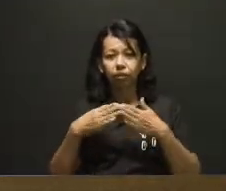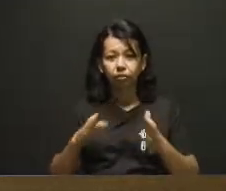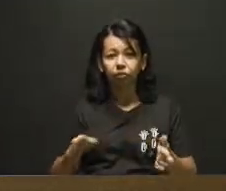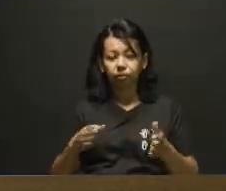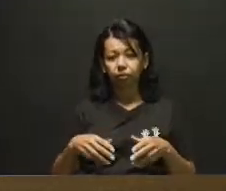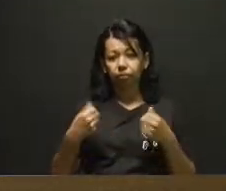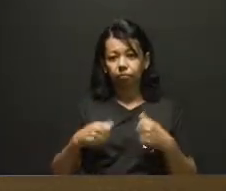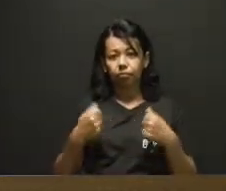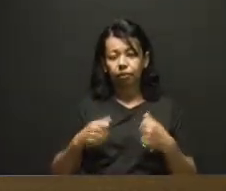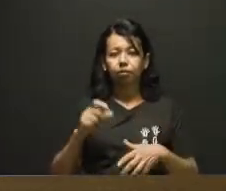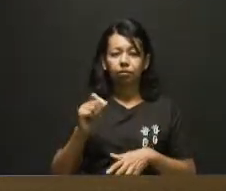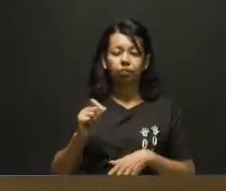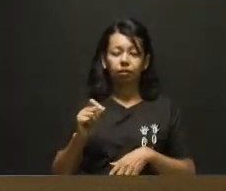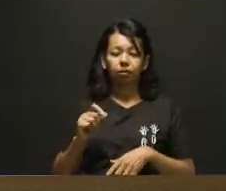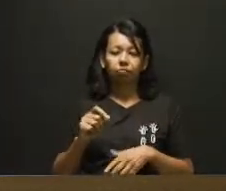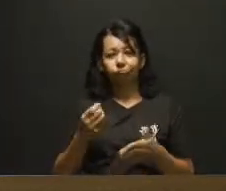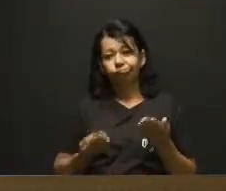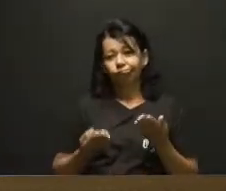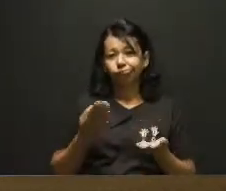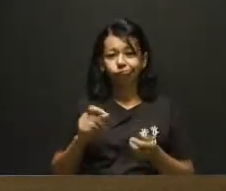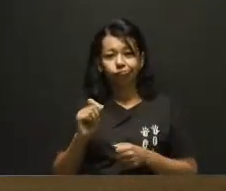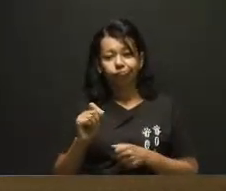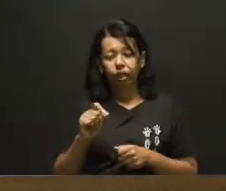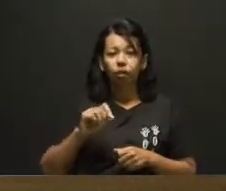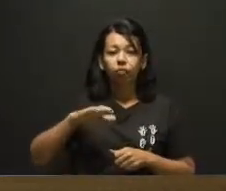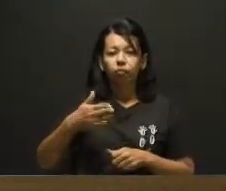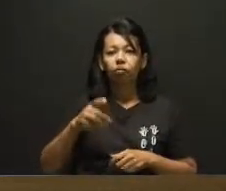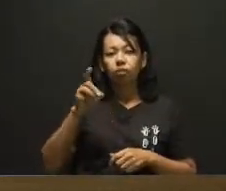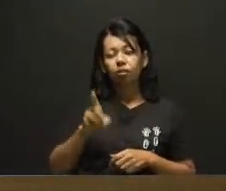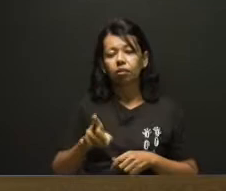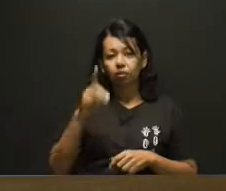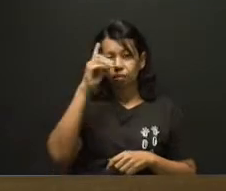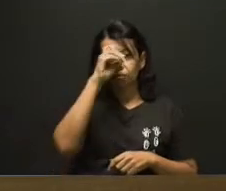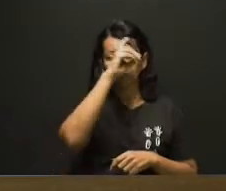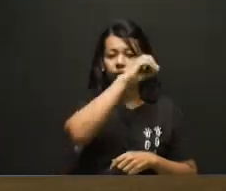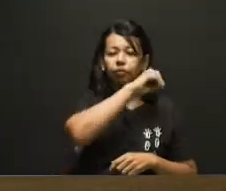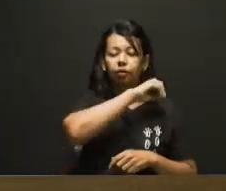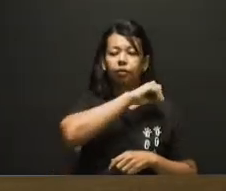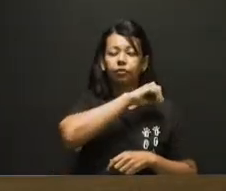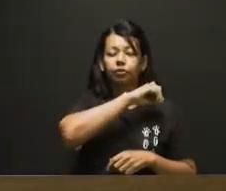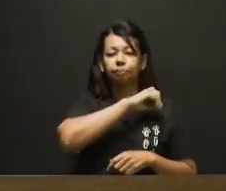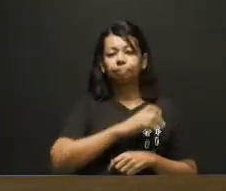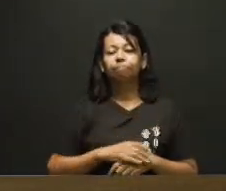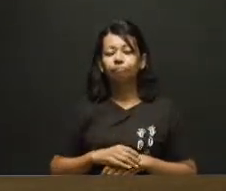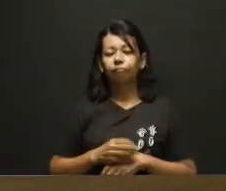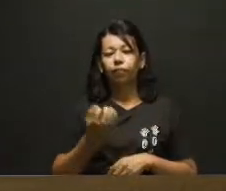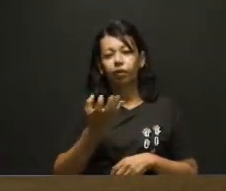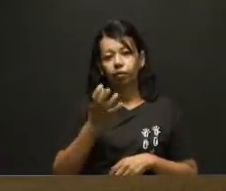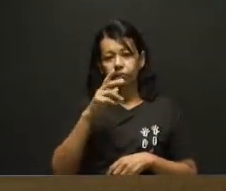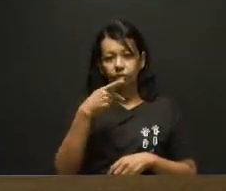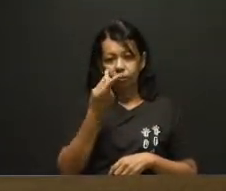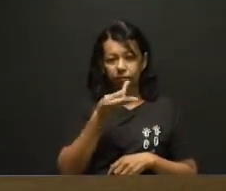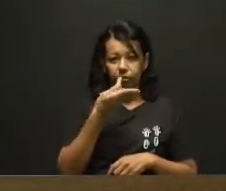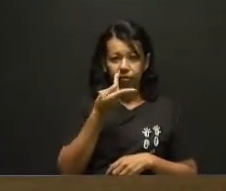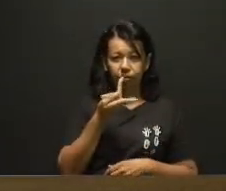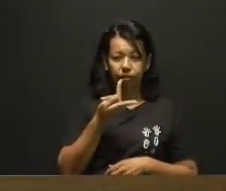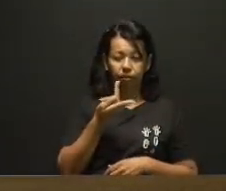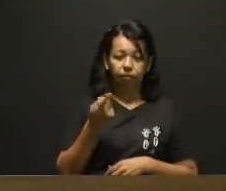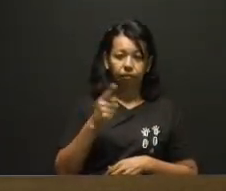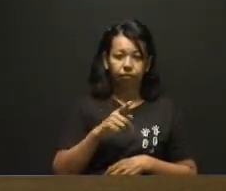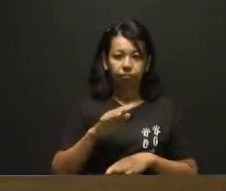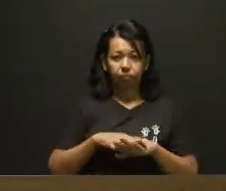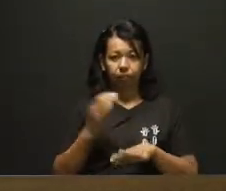isso depende da situação é de qual seria a dificuldade bom enfim o que eu quero dizer vamos ao que